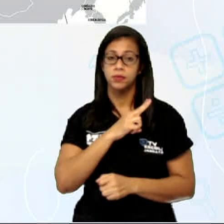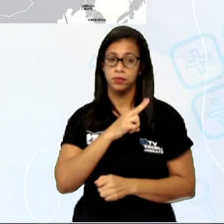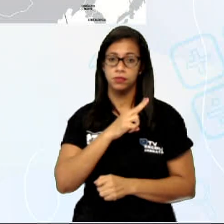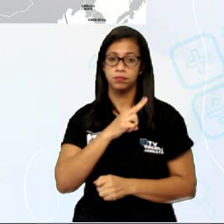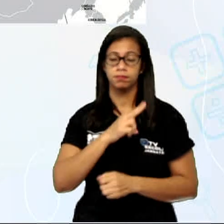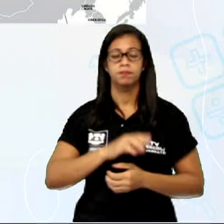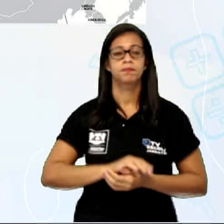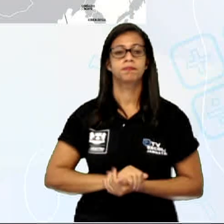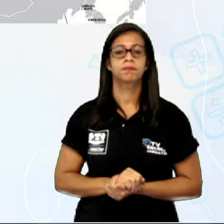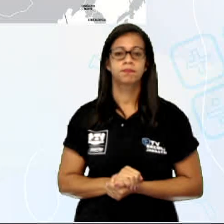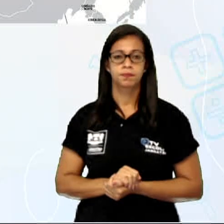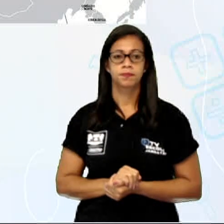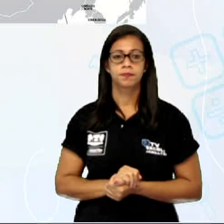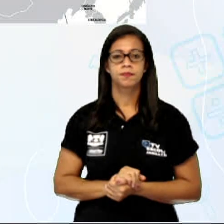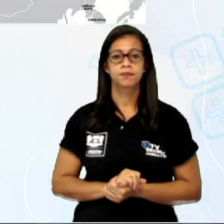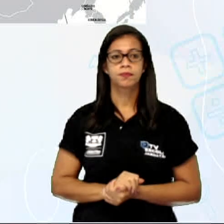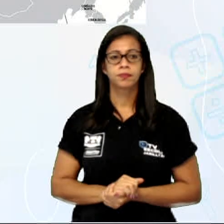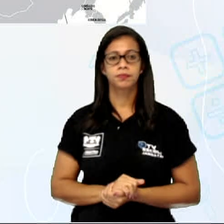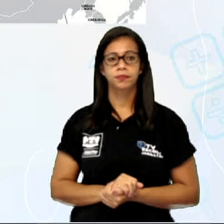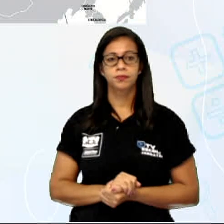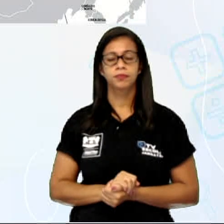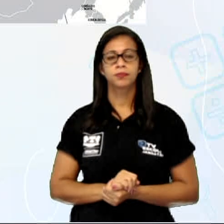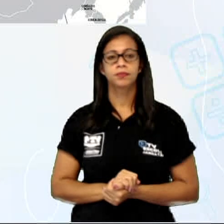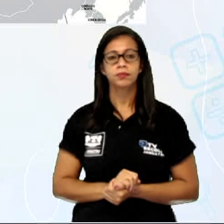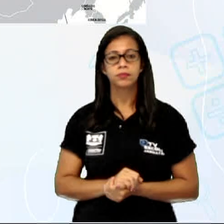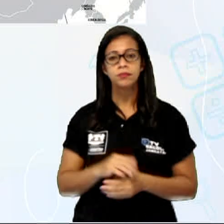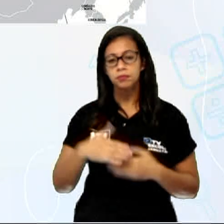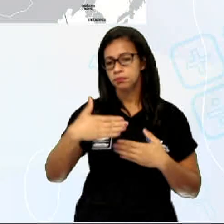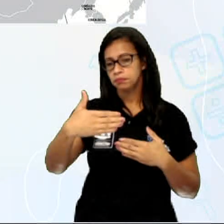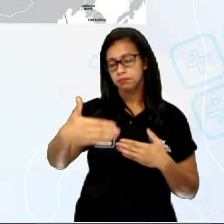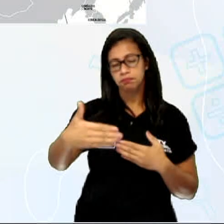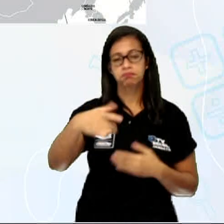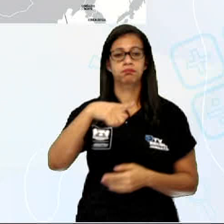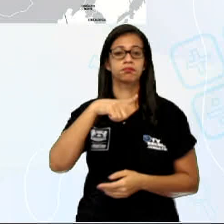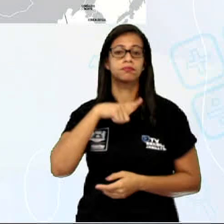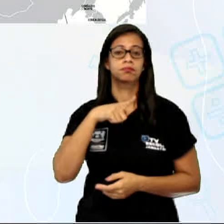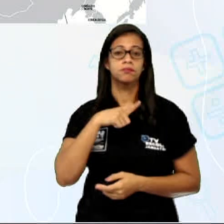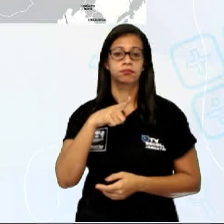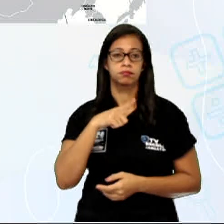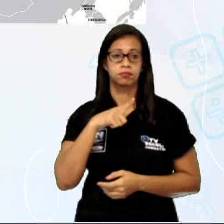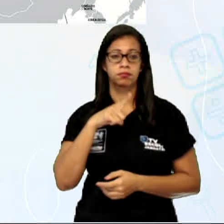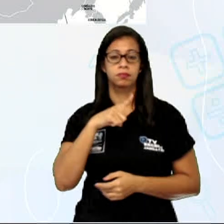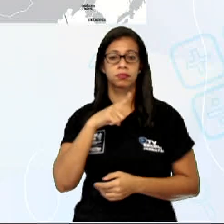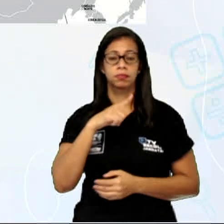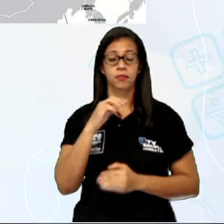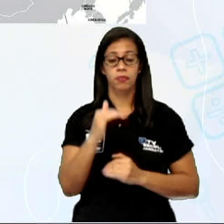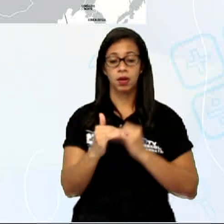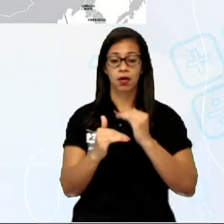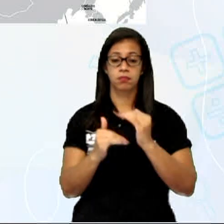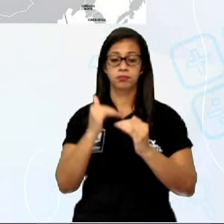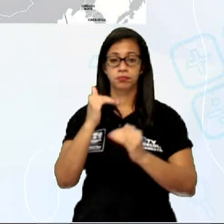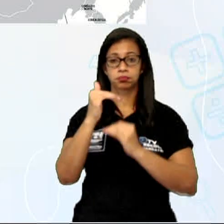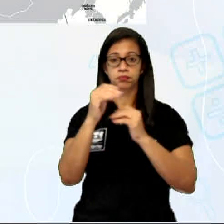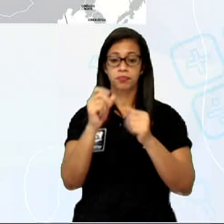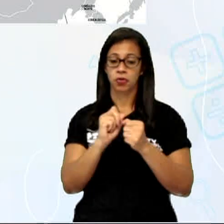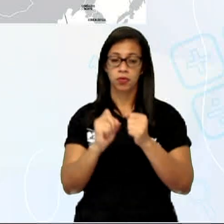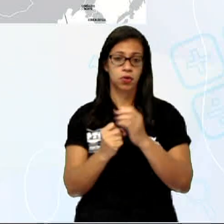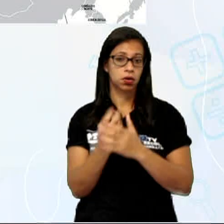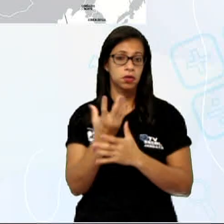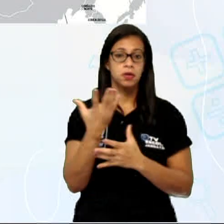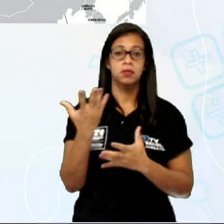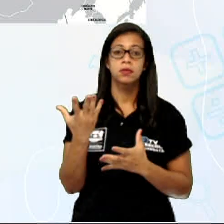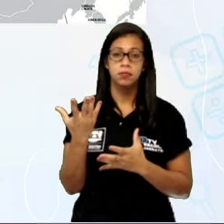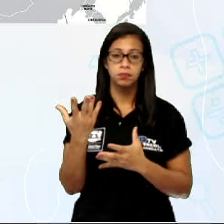monarquista, ok? Deste momento em diante, vai haver então a construção da chamada União